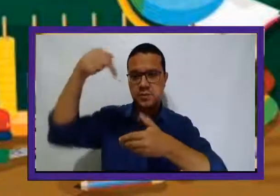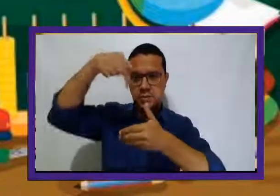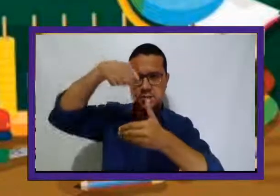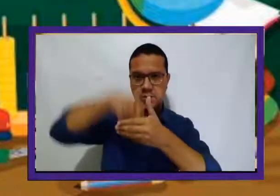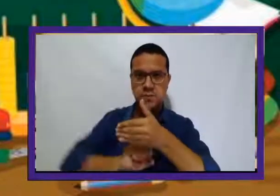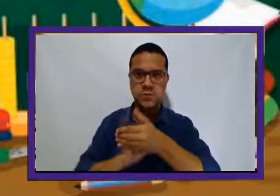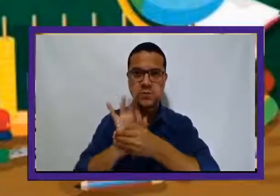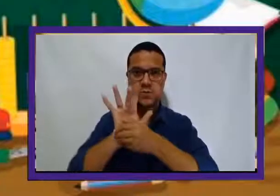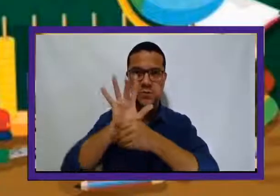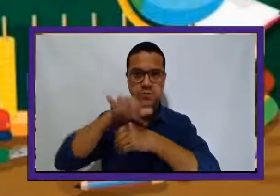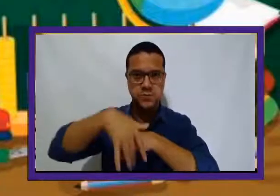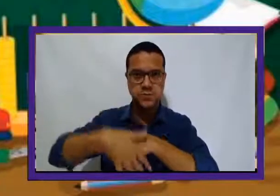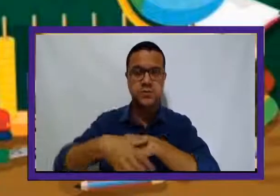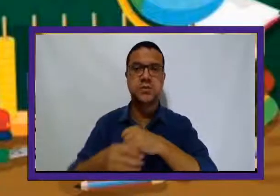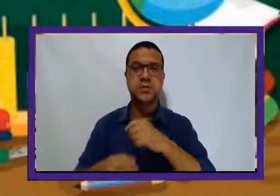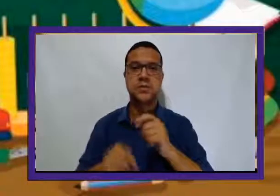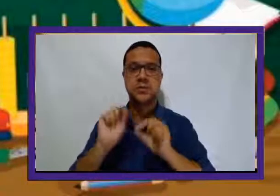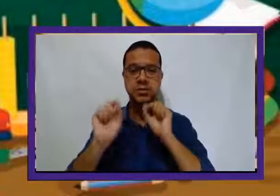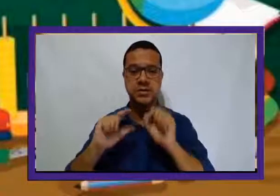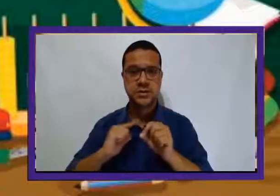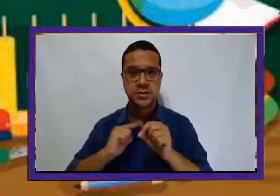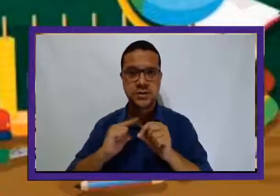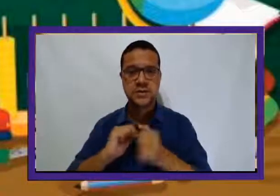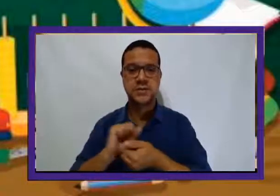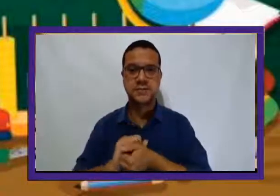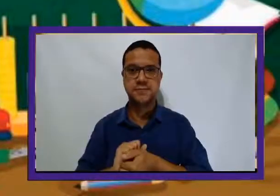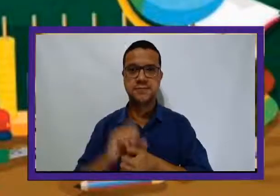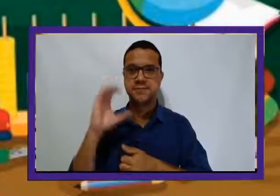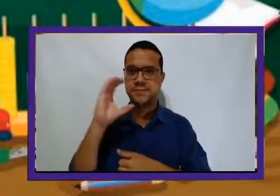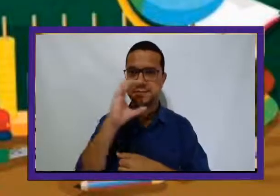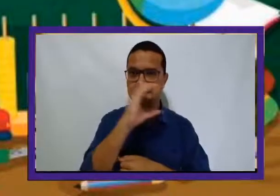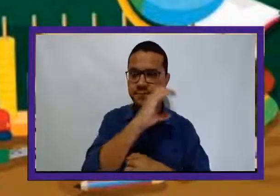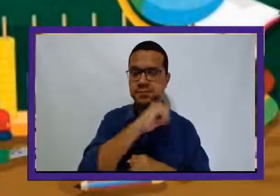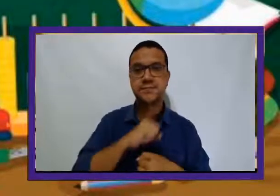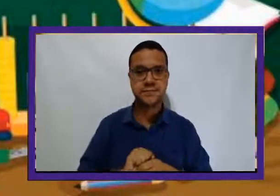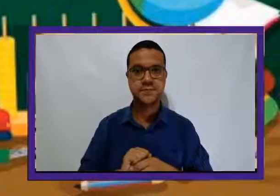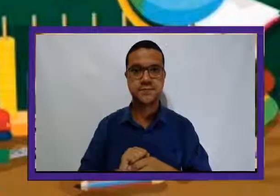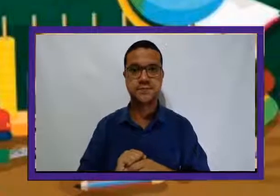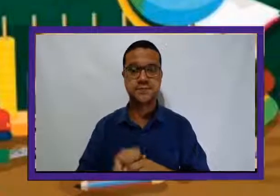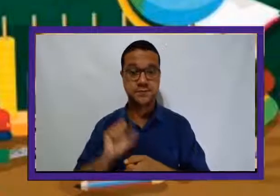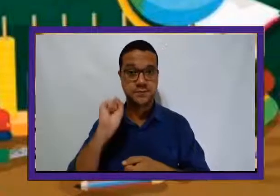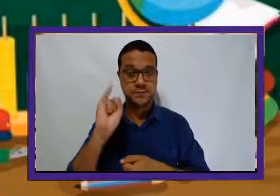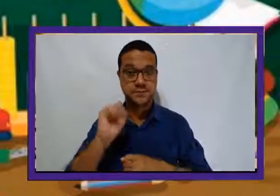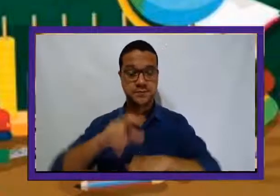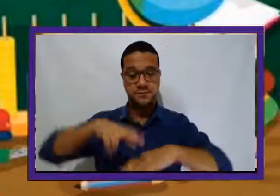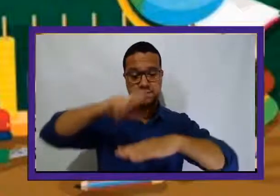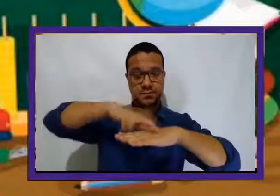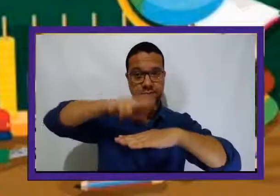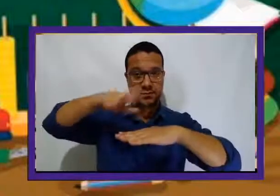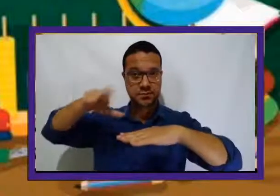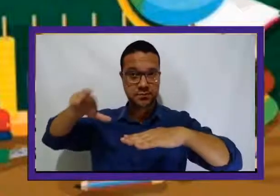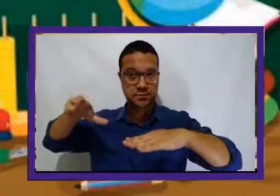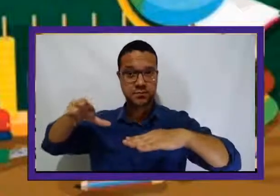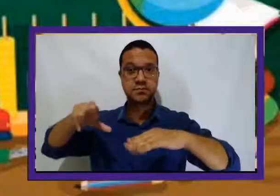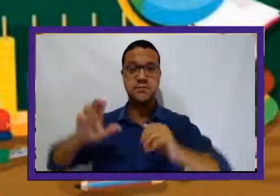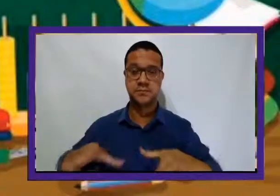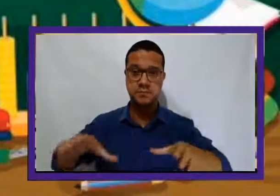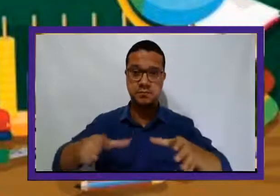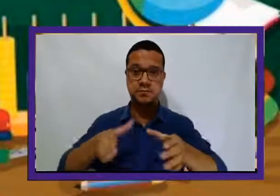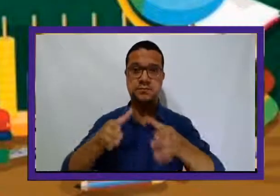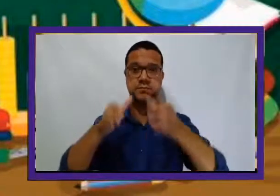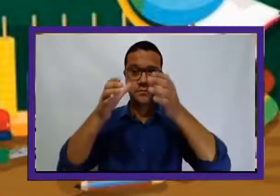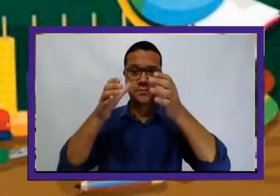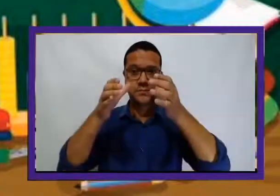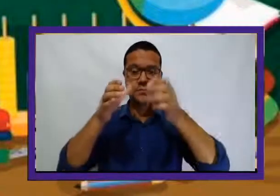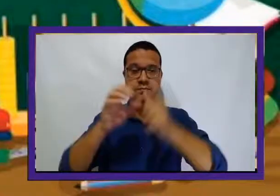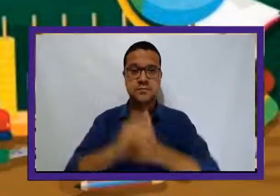Se for Fissão E fusão Nuclear Onde eu uso Elementos Radioativos Certo Então eu tenho Uma usina